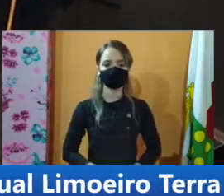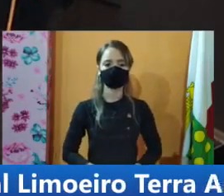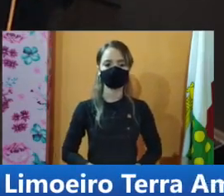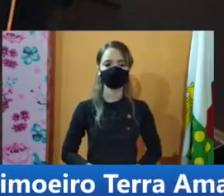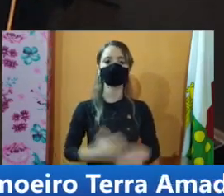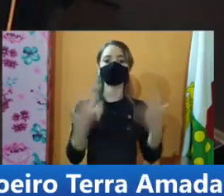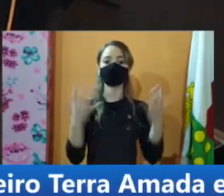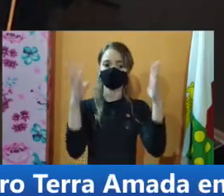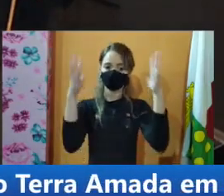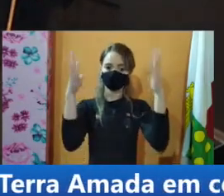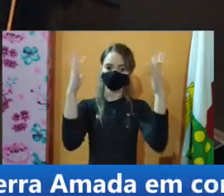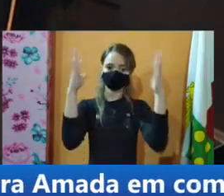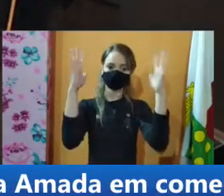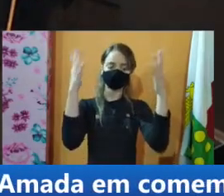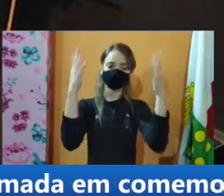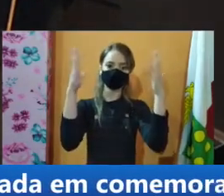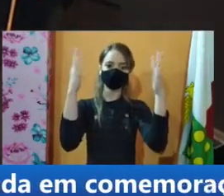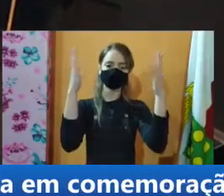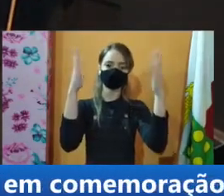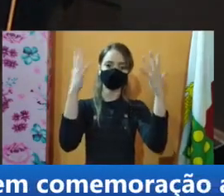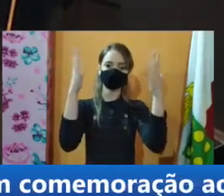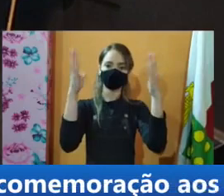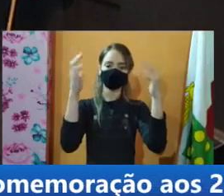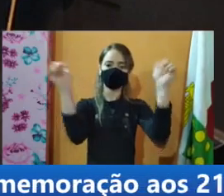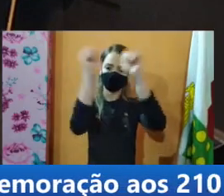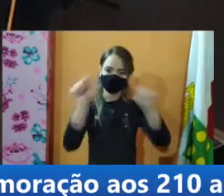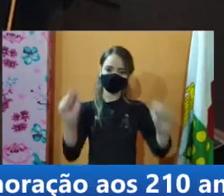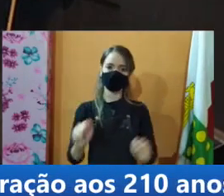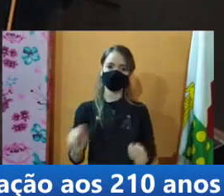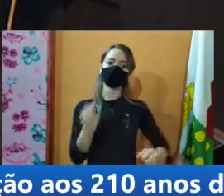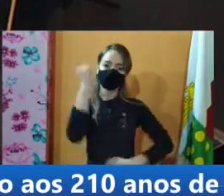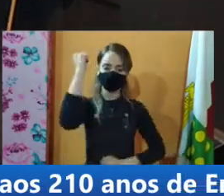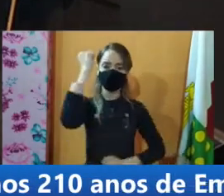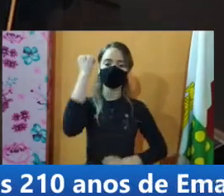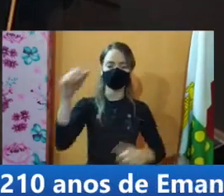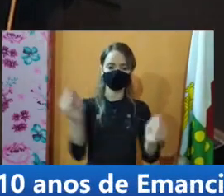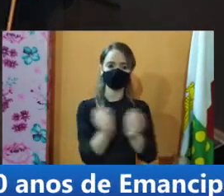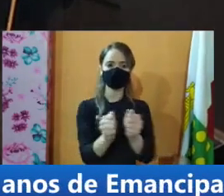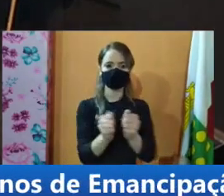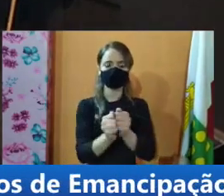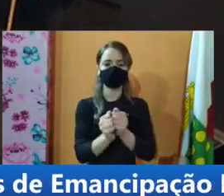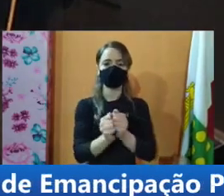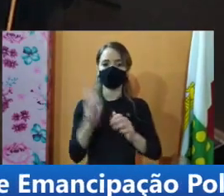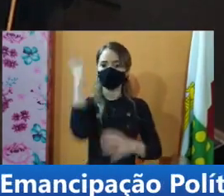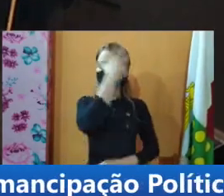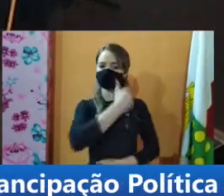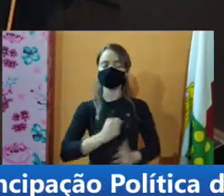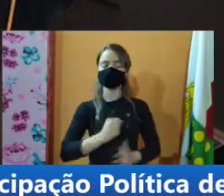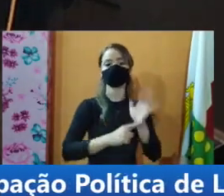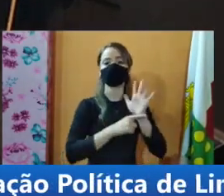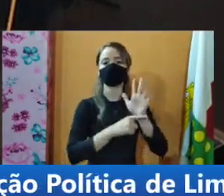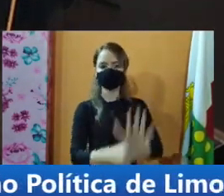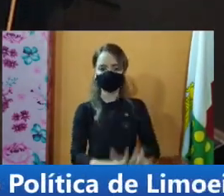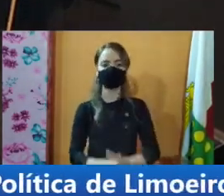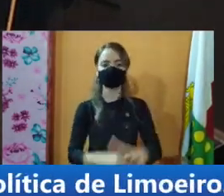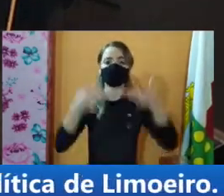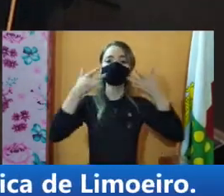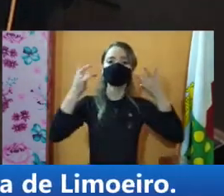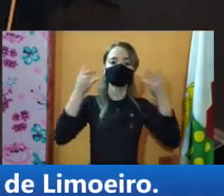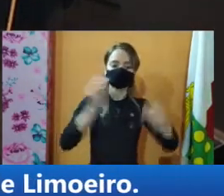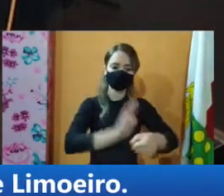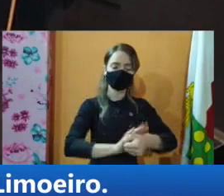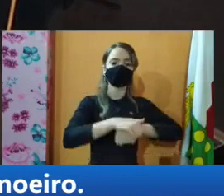Olha aí, vamos aplaudir Tiago Ventura e Tainã Silva pela belíssima contribuição com sua apresentação nesta